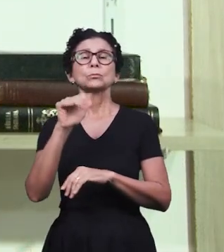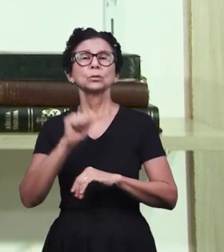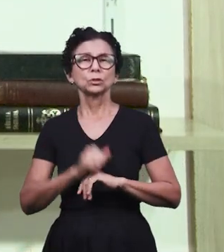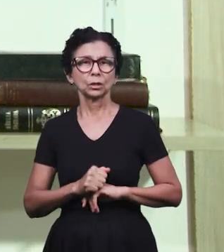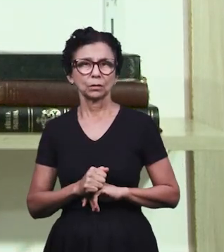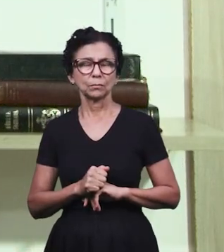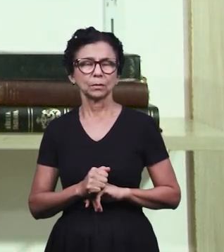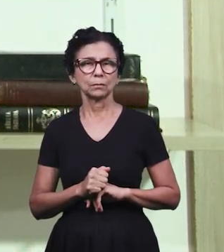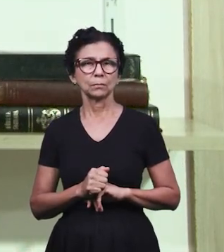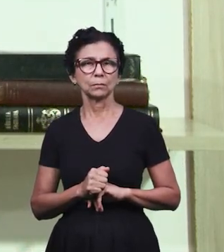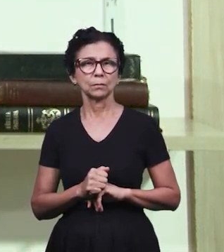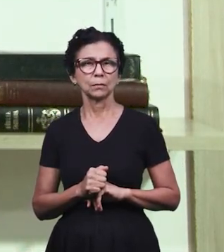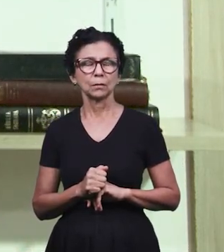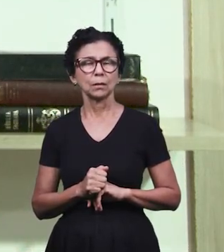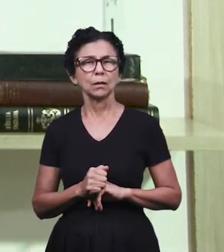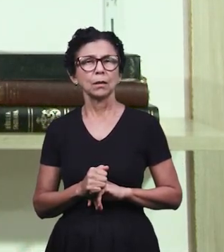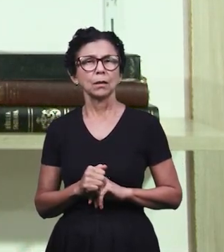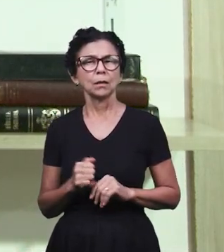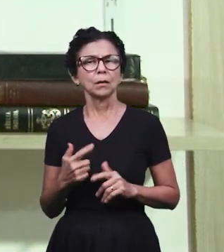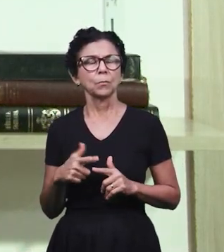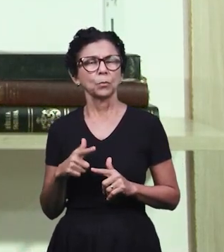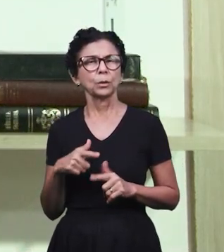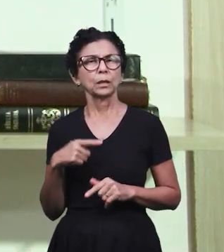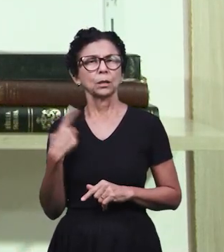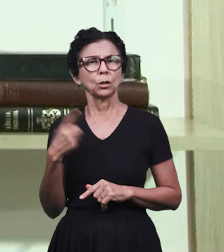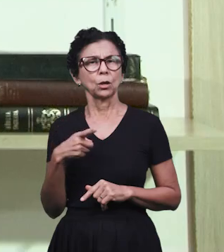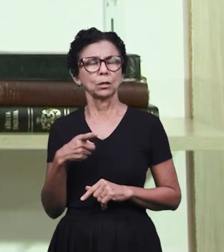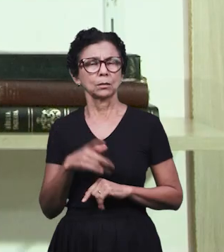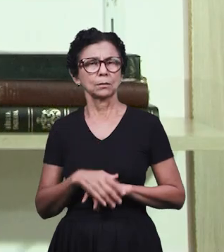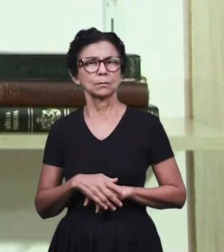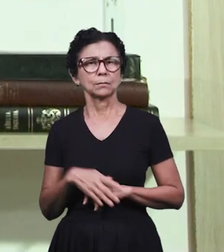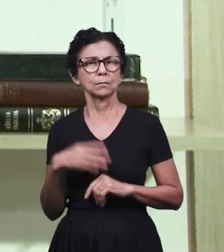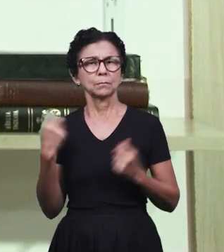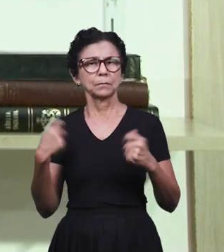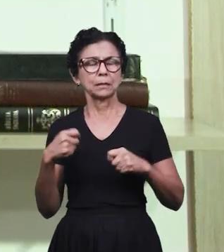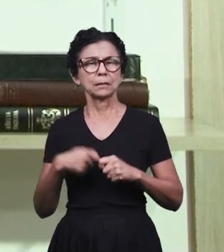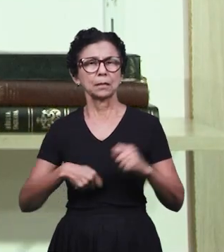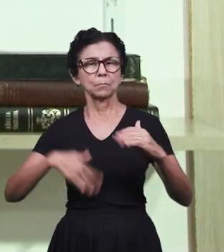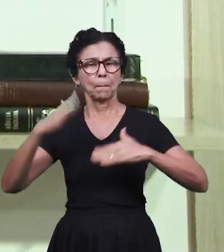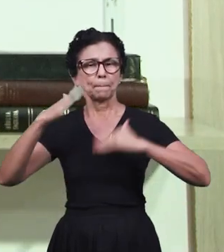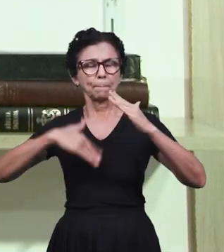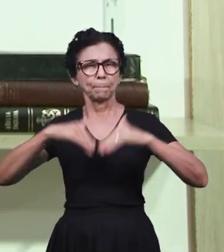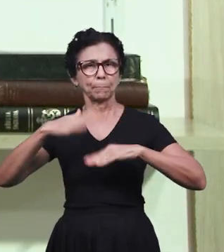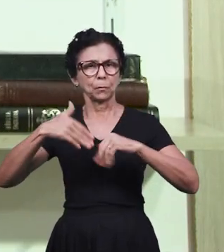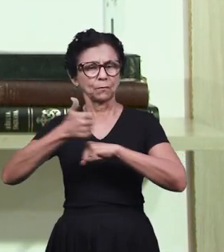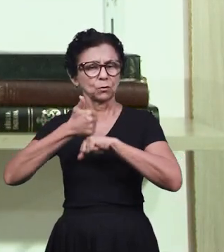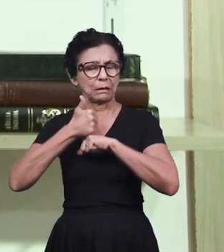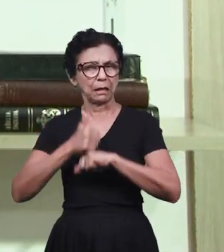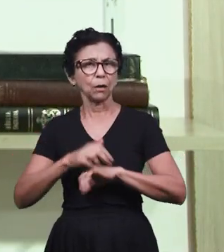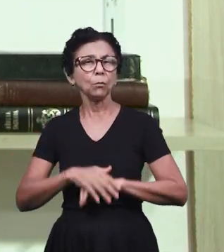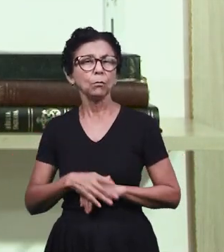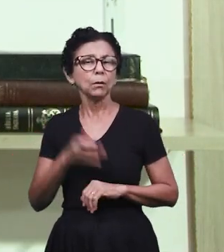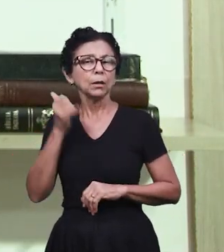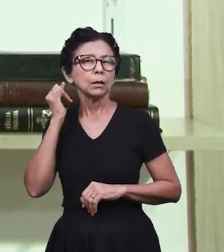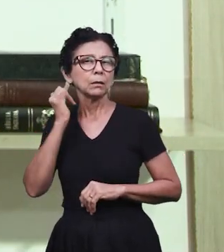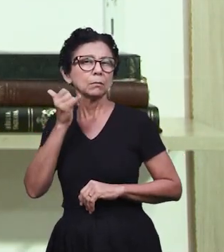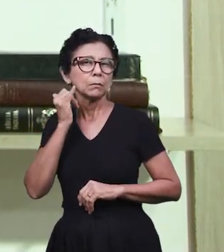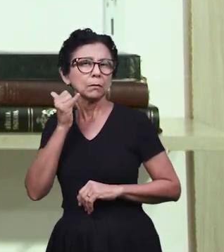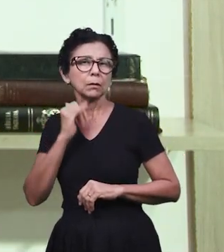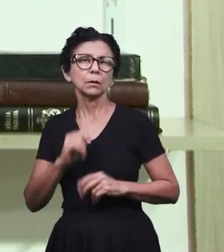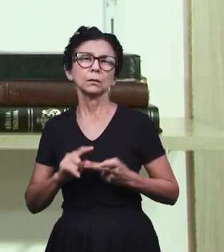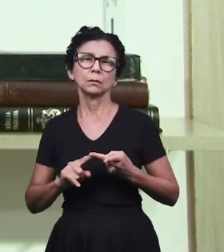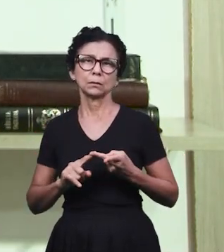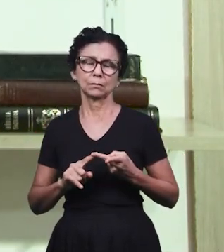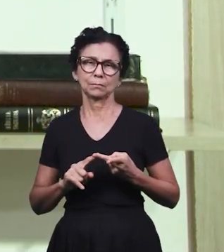nossos diplomas. O Senhor nos chama para realizar uma obra, porque assim como Ele disse para Moisés, Ele diz para nós